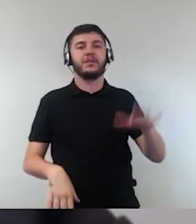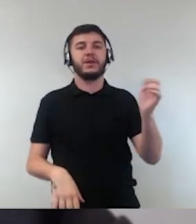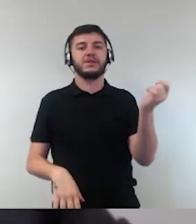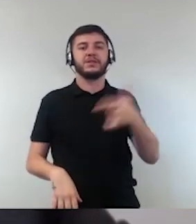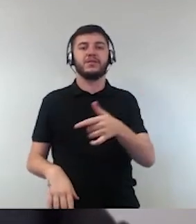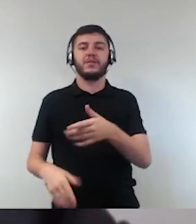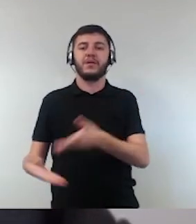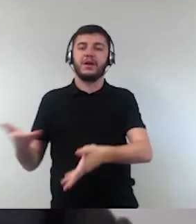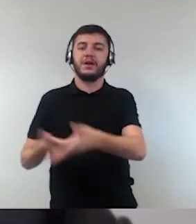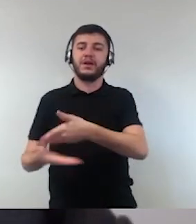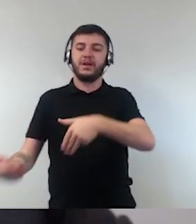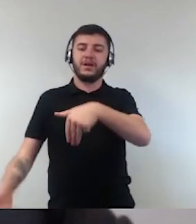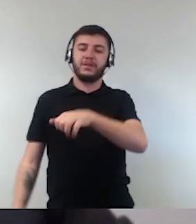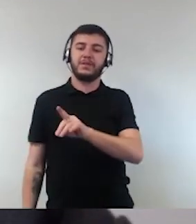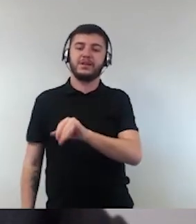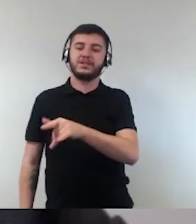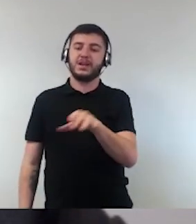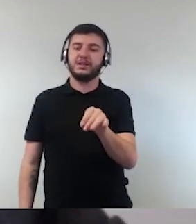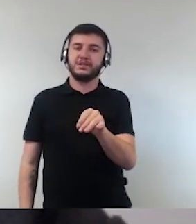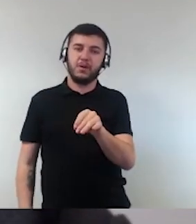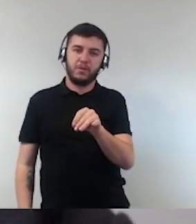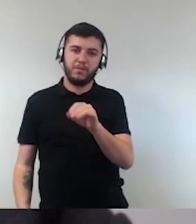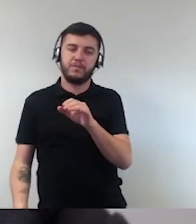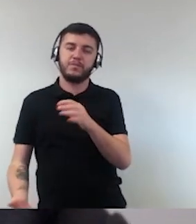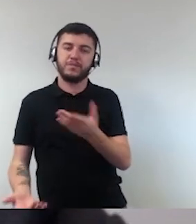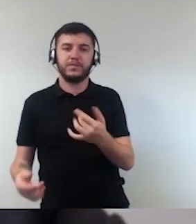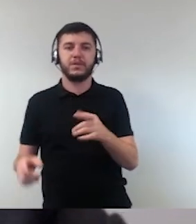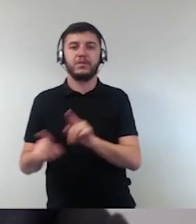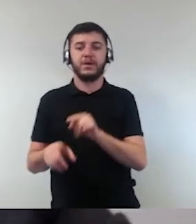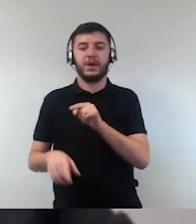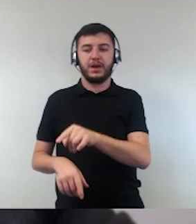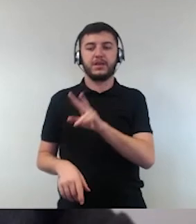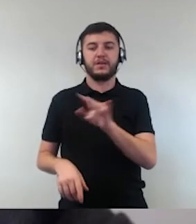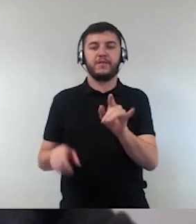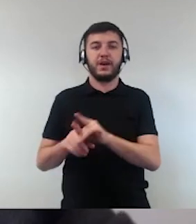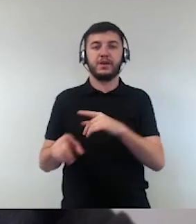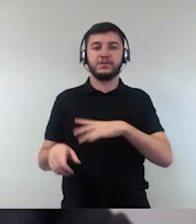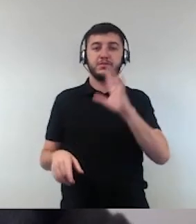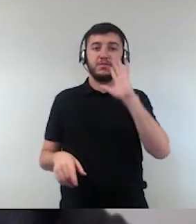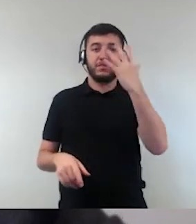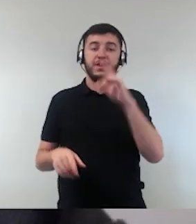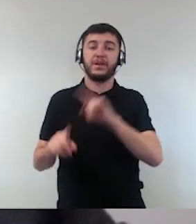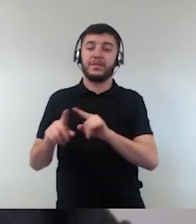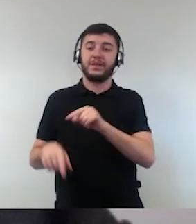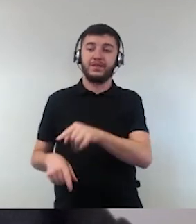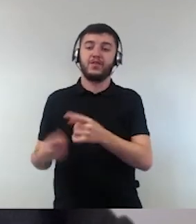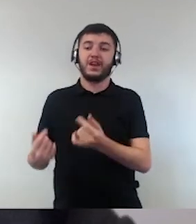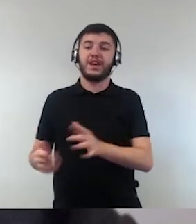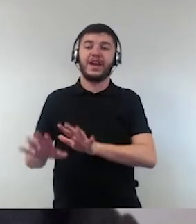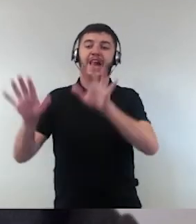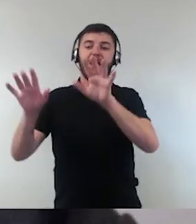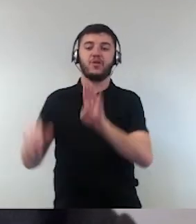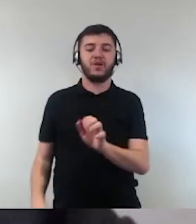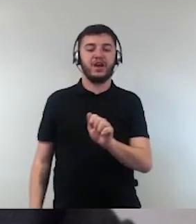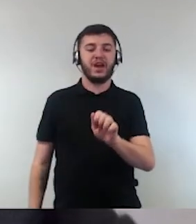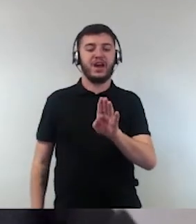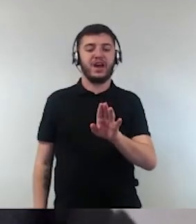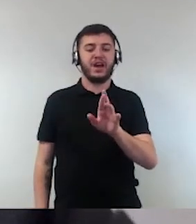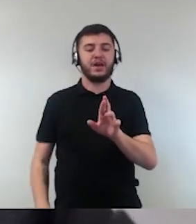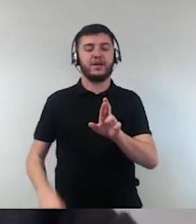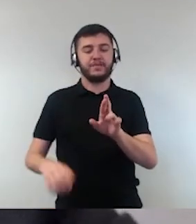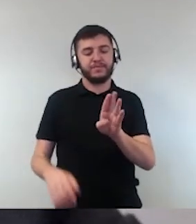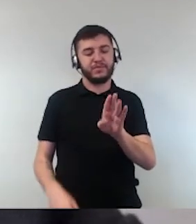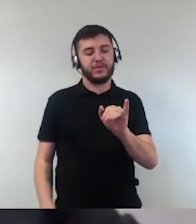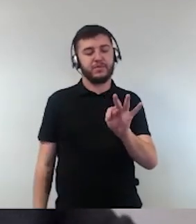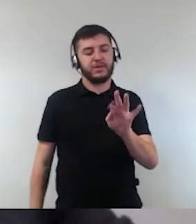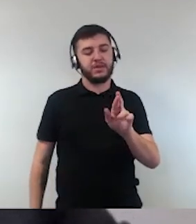doutor Gustavo? Do que para mediação. Os custos da mediação, da arbitragem, né, são muito caros, né? Sempre uma arbitragem, o custo é melhor. É melhor fazer